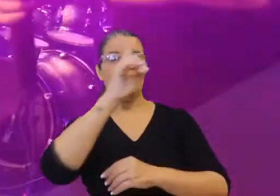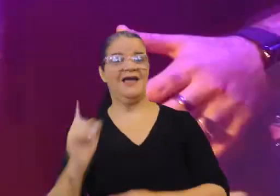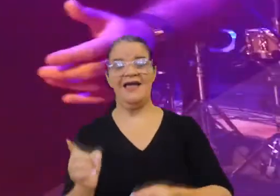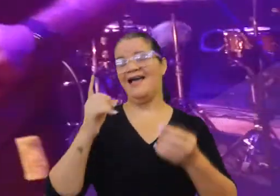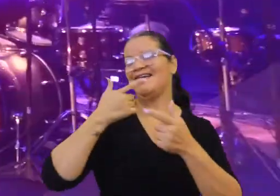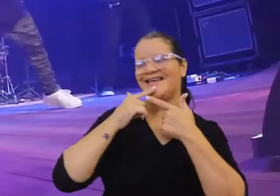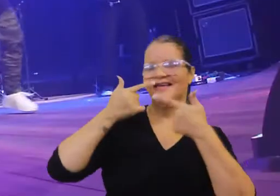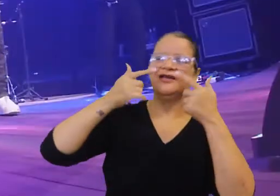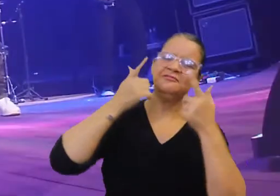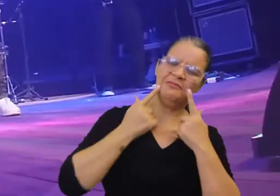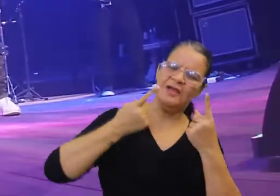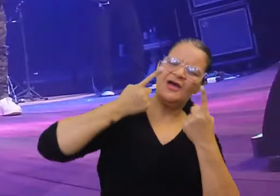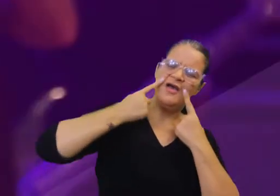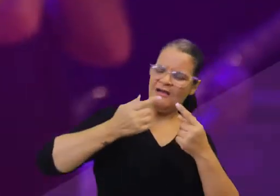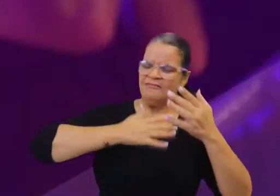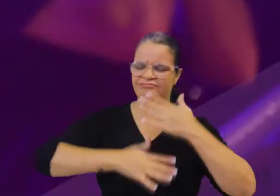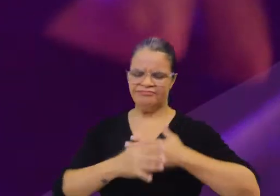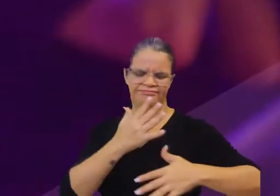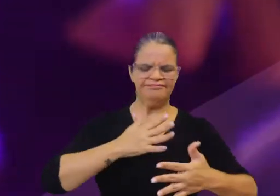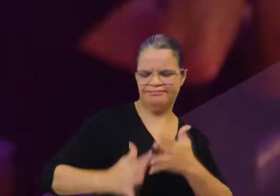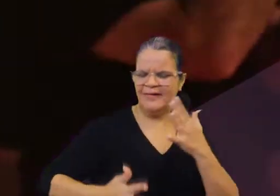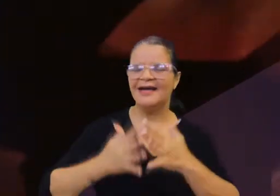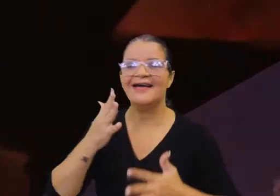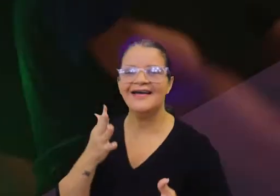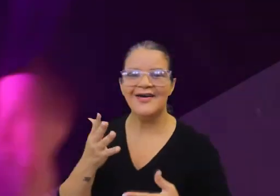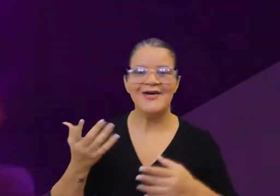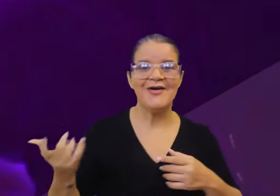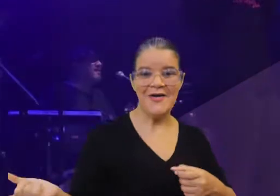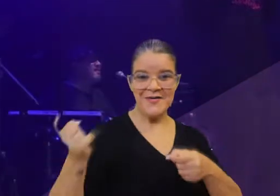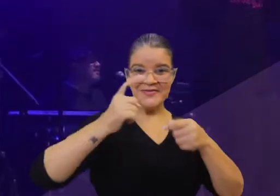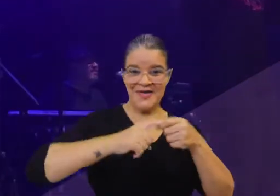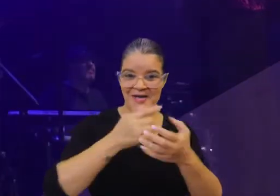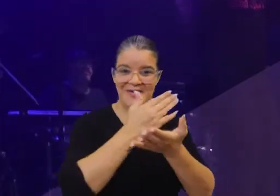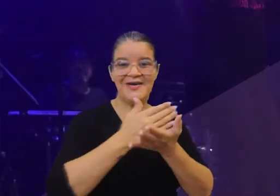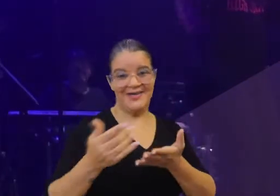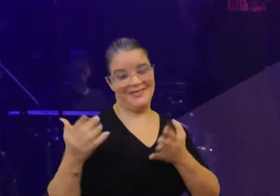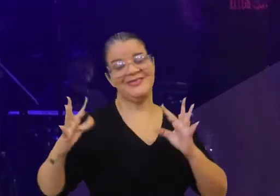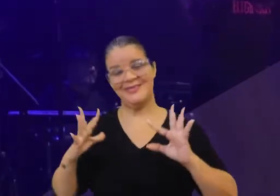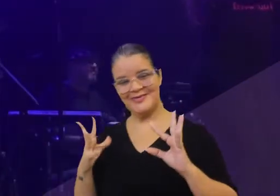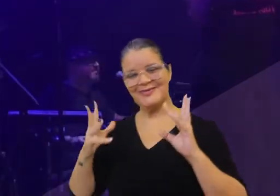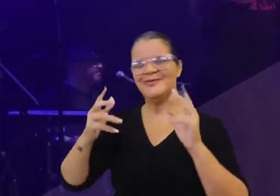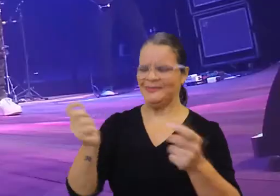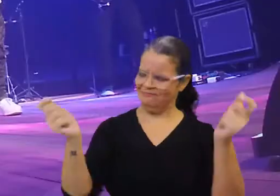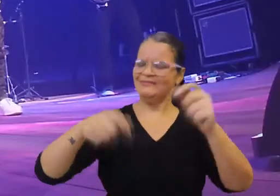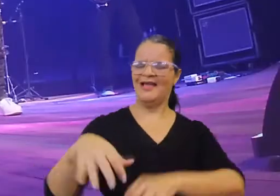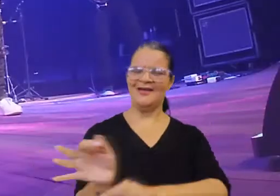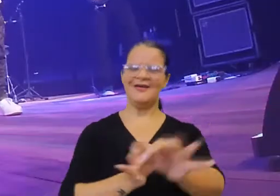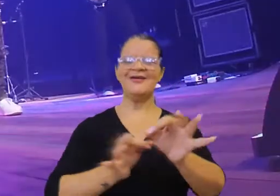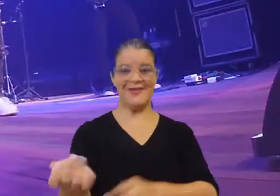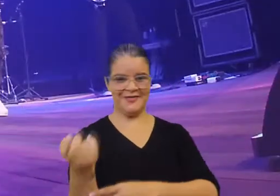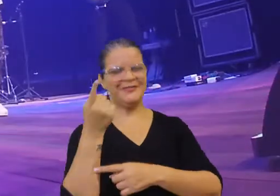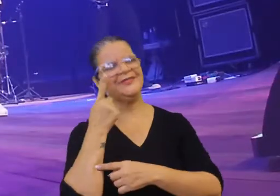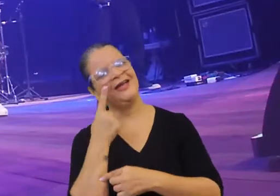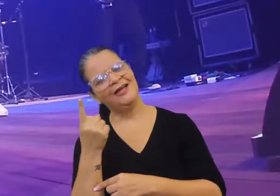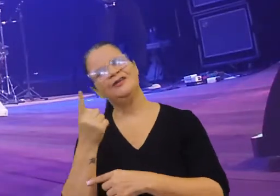chore ou ria, calmaria a confusão. Volte ao começo, pra ver se dá pra